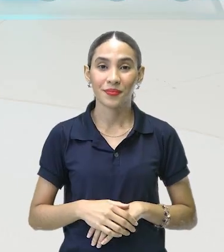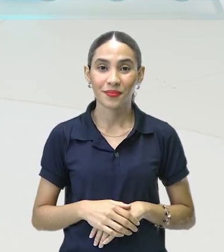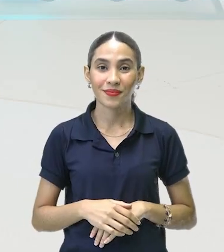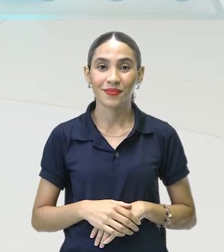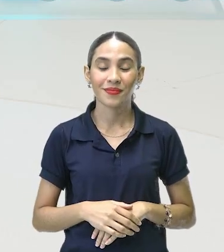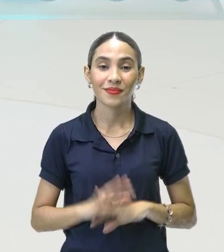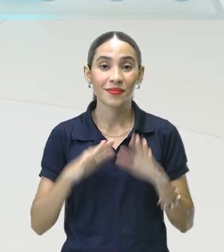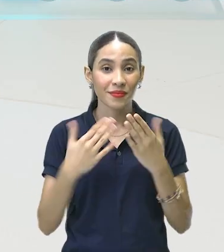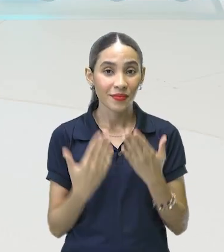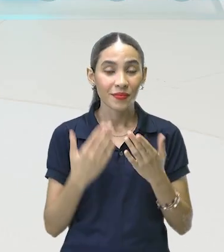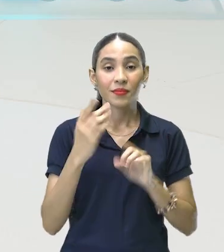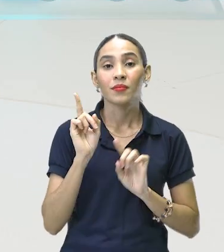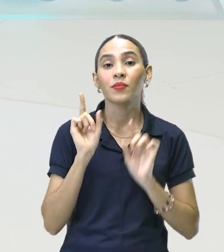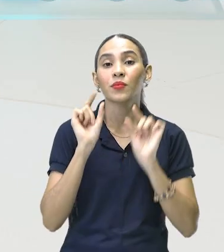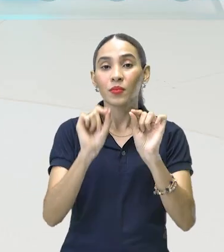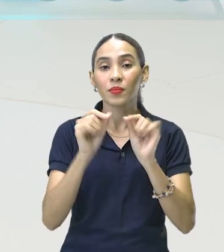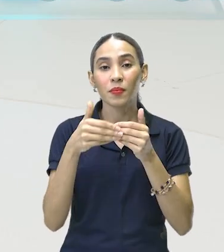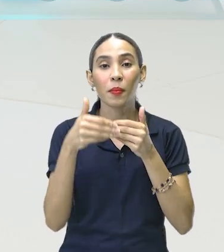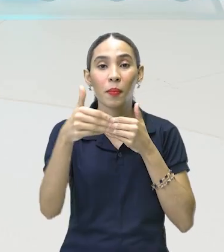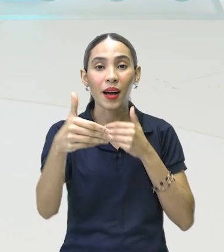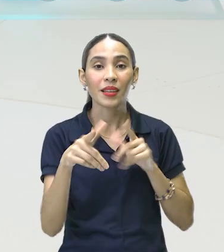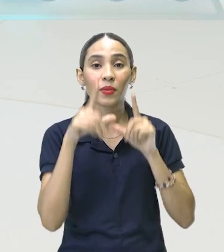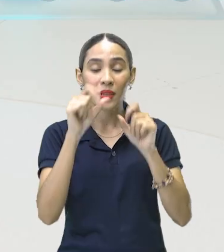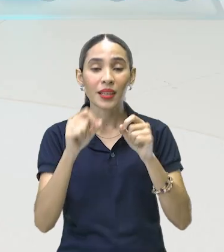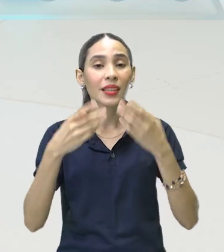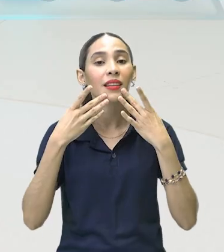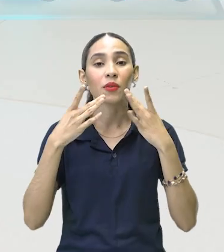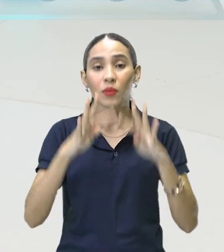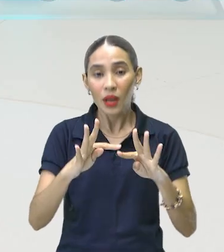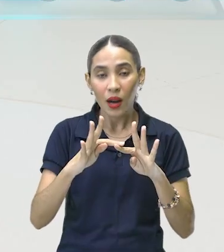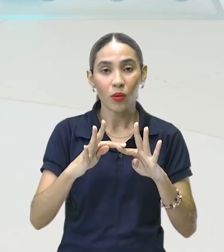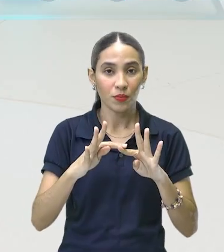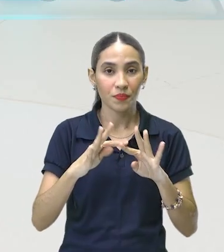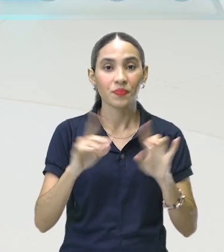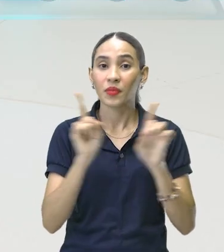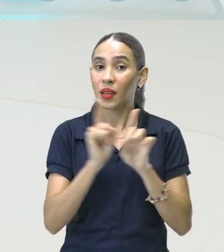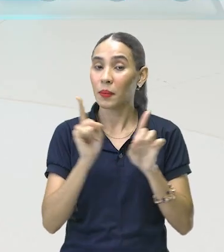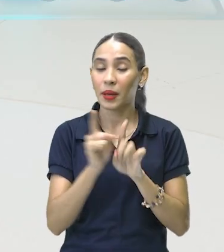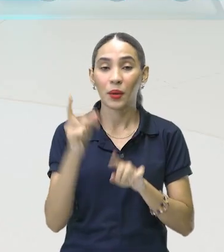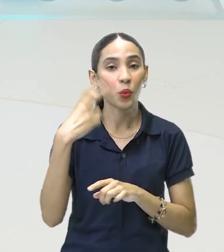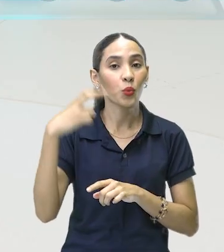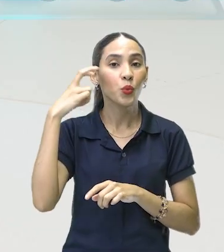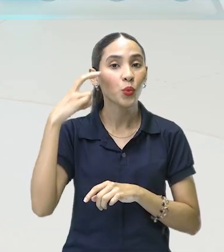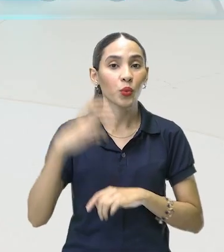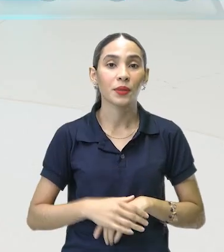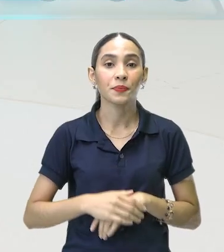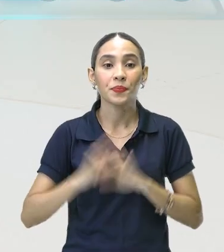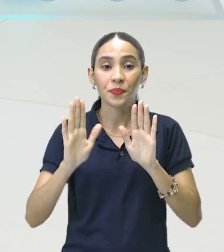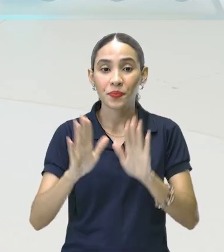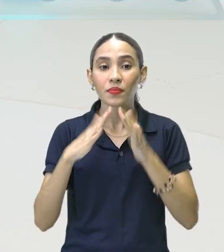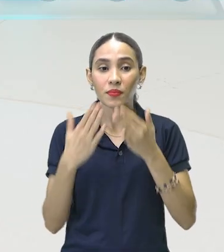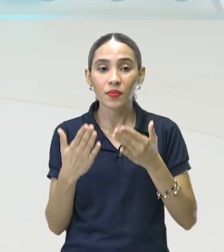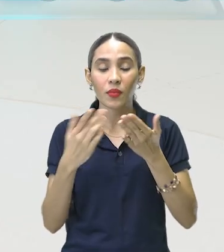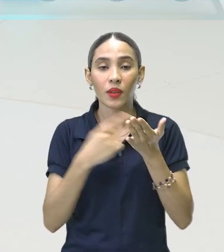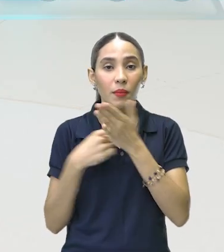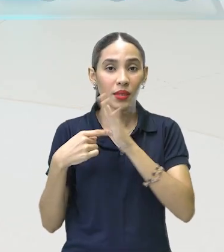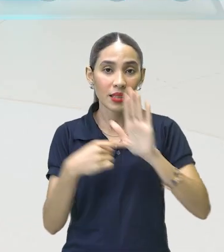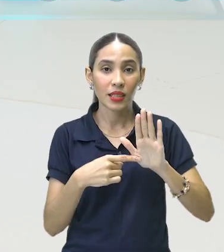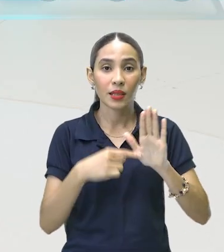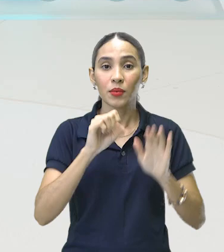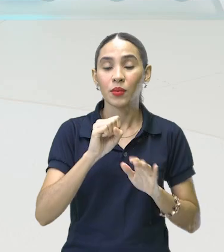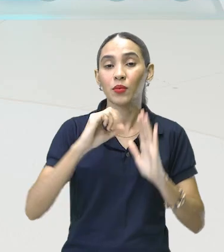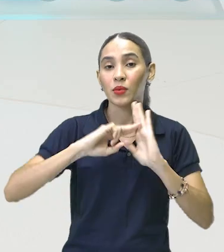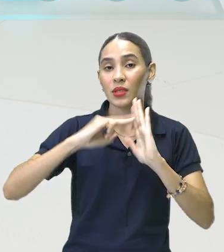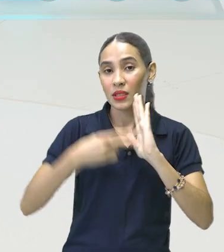significados que automaticamente partem da nossa natureza e da nossa cultura. Então, quando